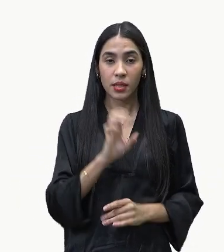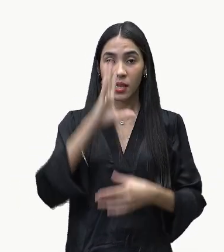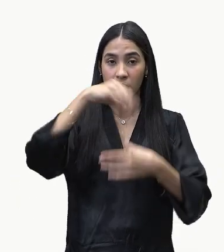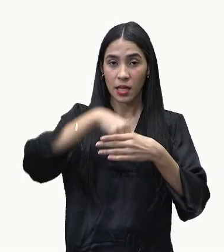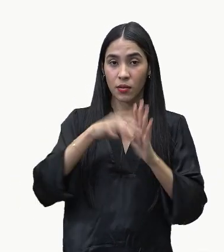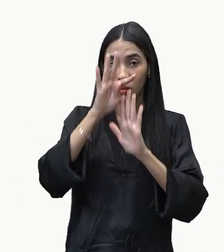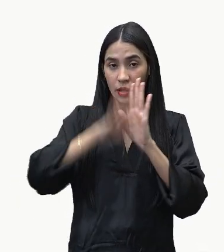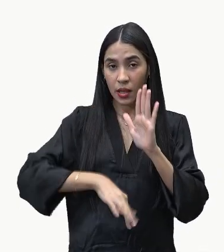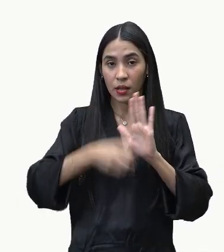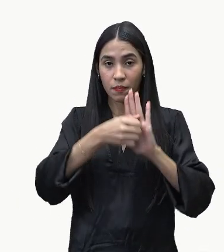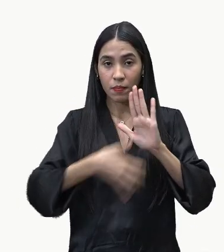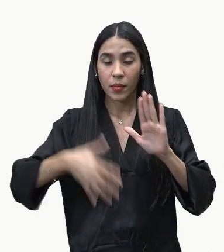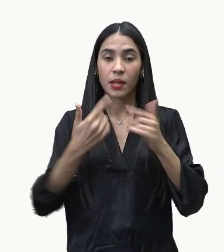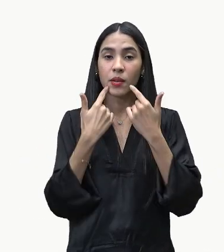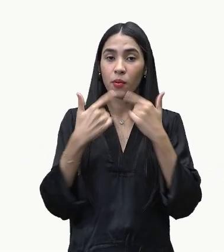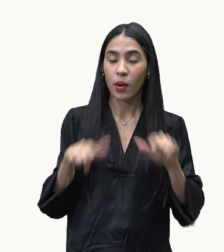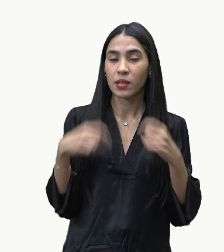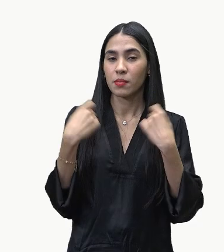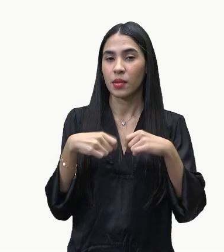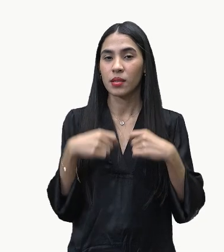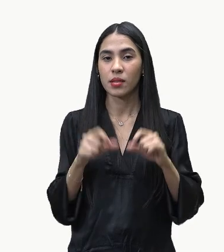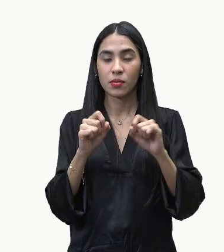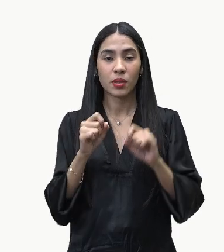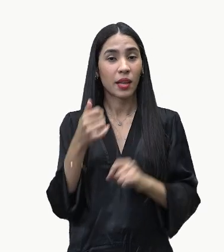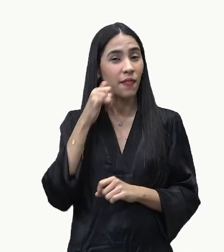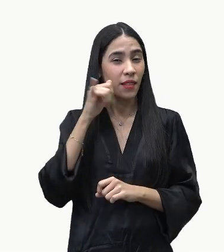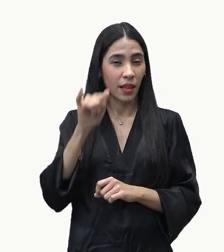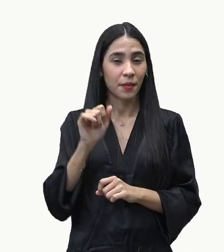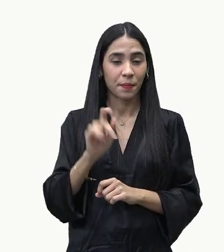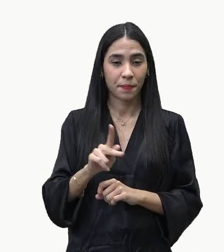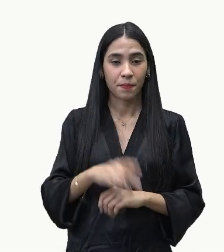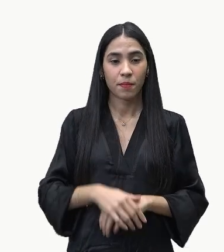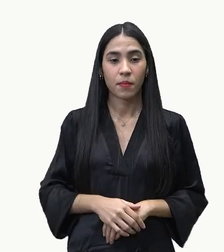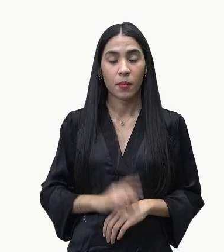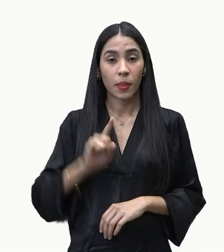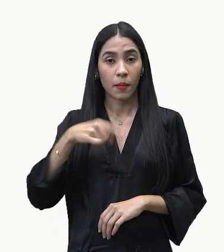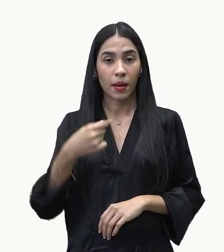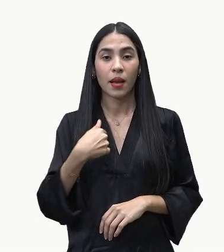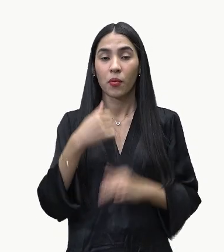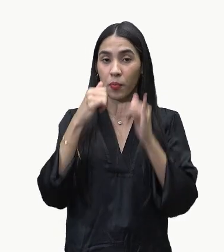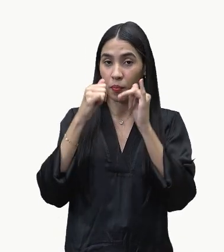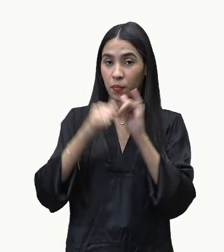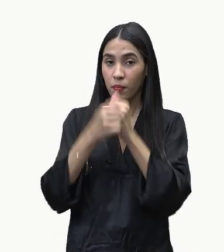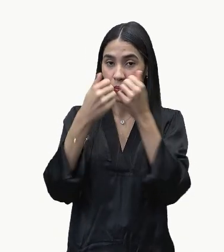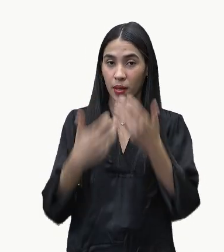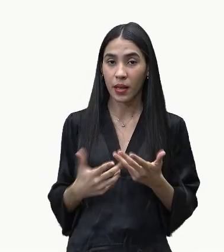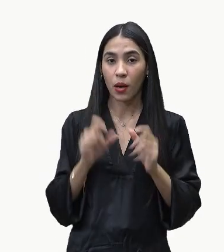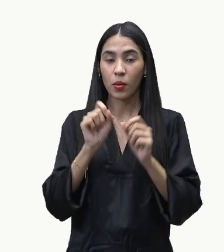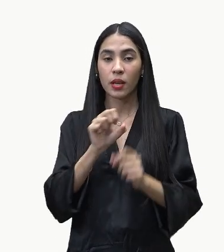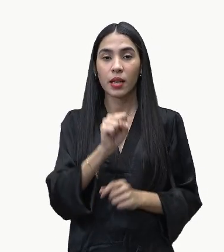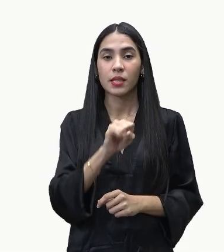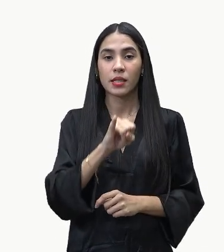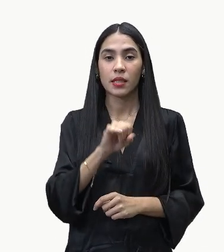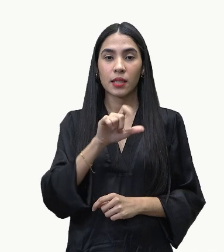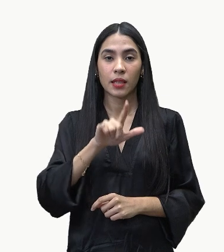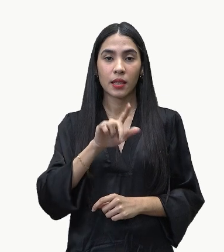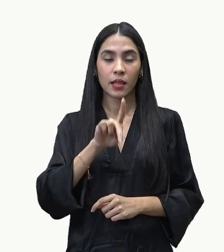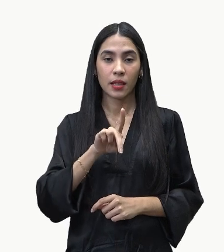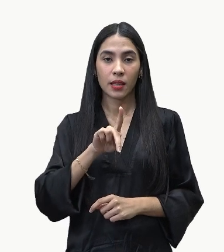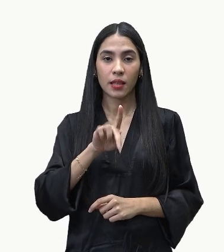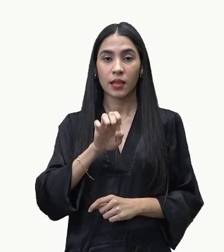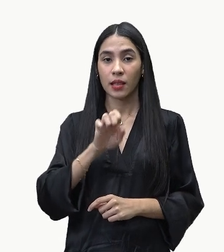figuras de linguagem devem ser de alguma forma evitadas, tá? Mas vou explicar para vocês o que é essa silepse, tá? Com